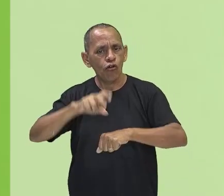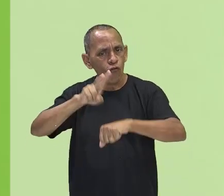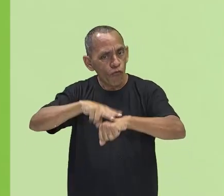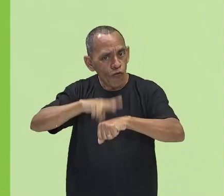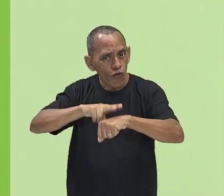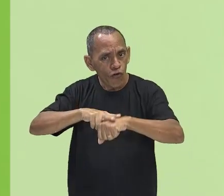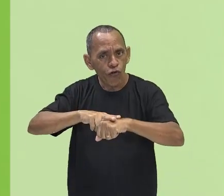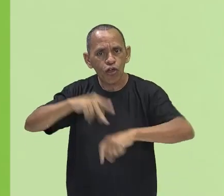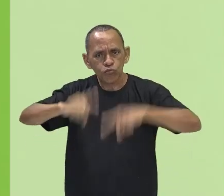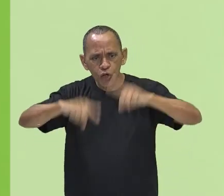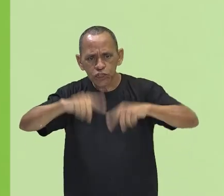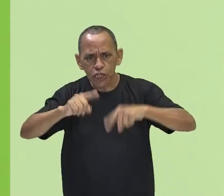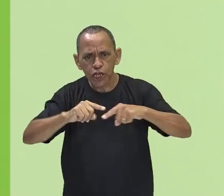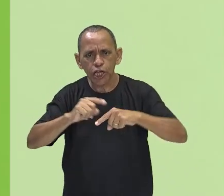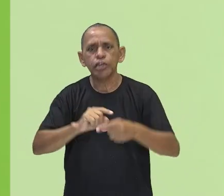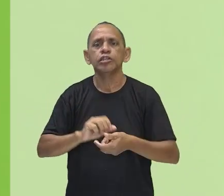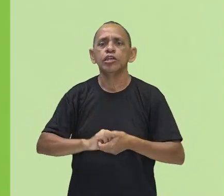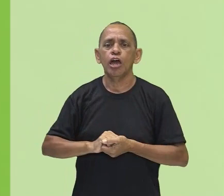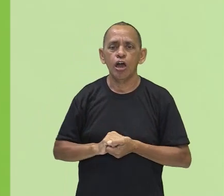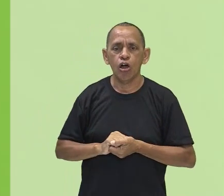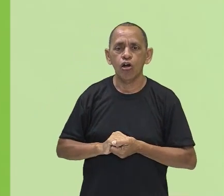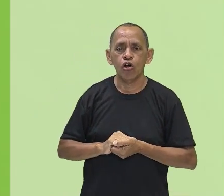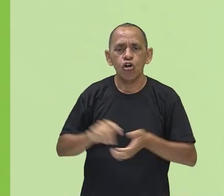desse bloco sólido nós vamos